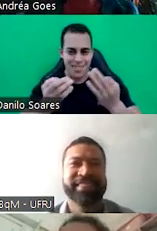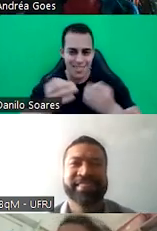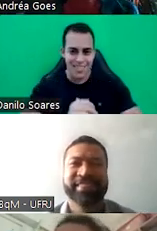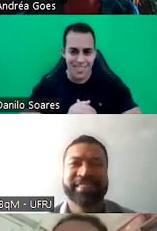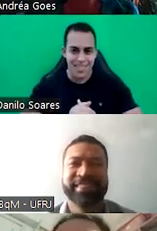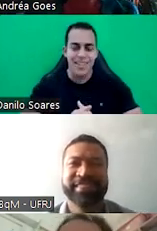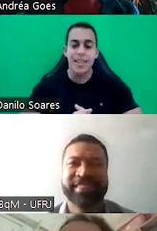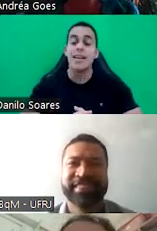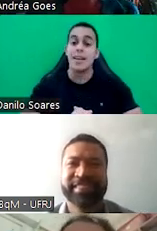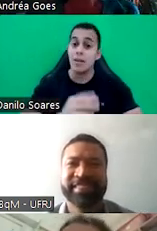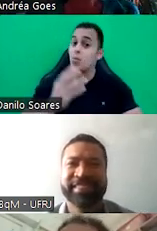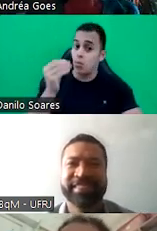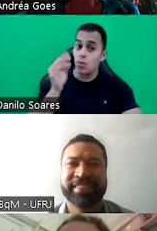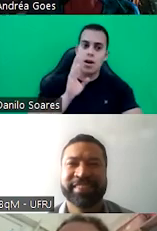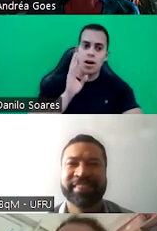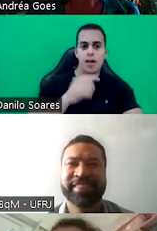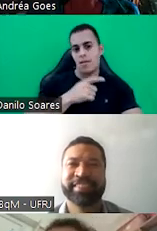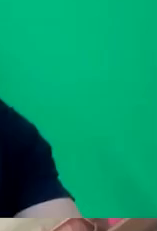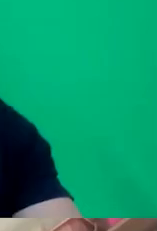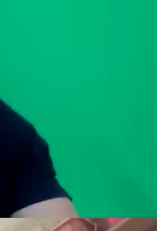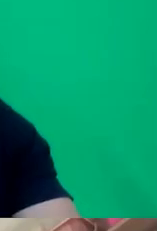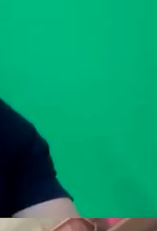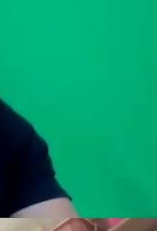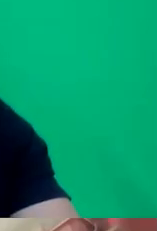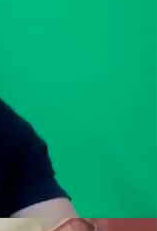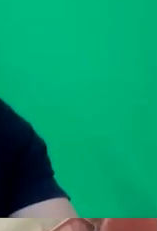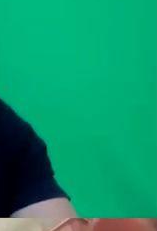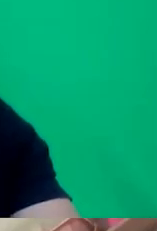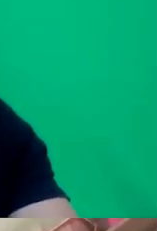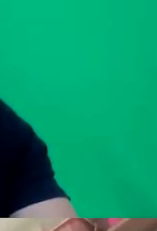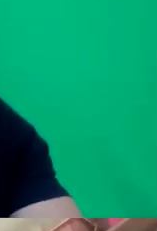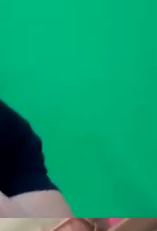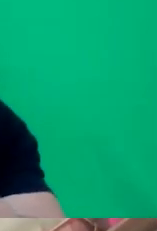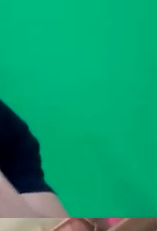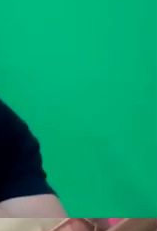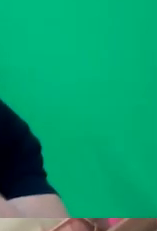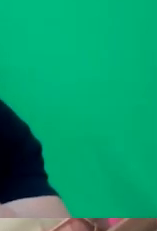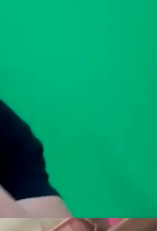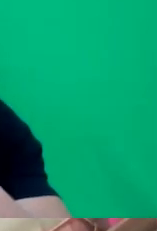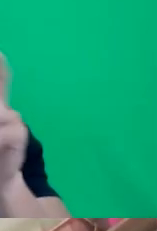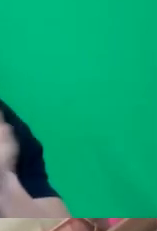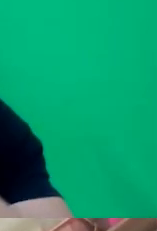Foi muito legal, assim. Eu sempre fui muito apaixonada por literatura, e até essa parte